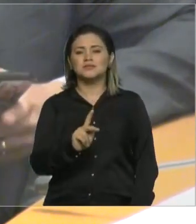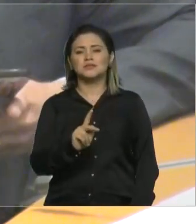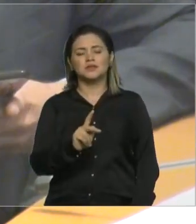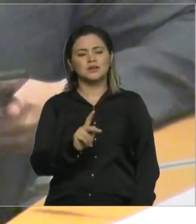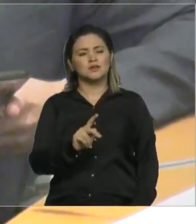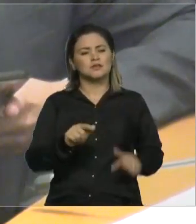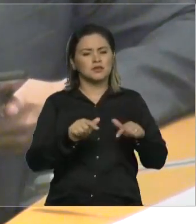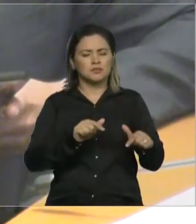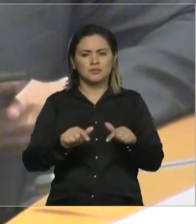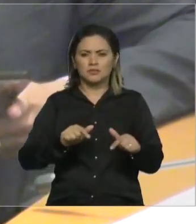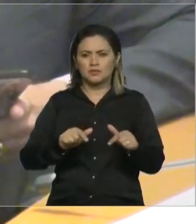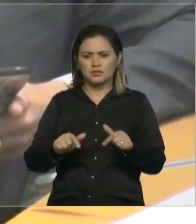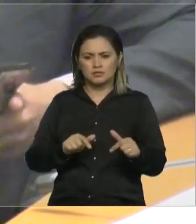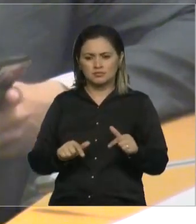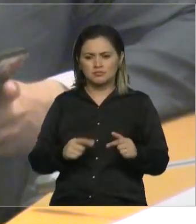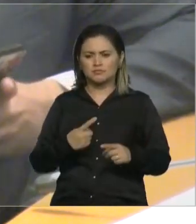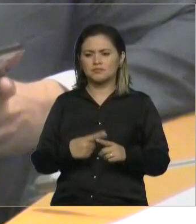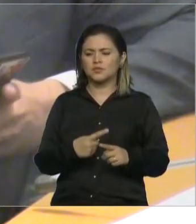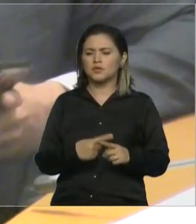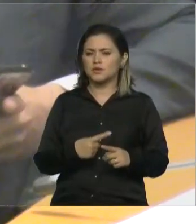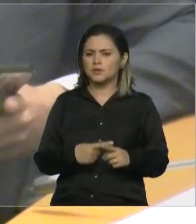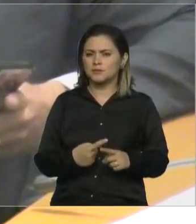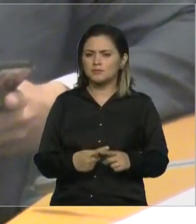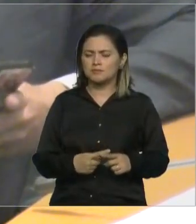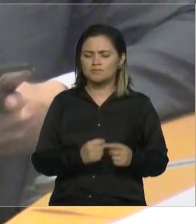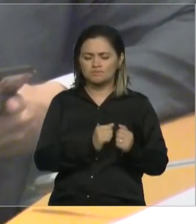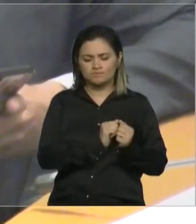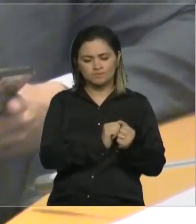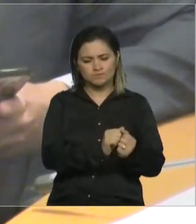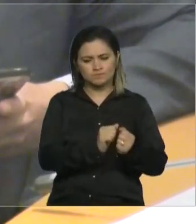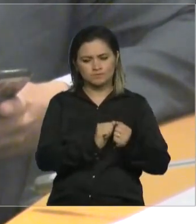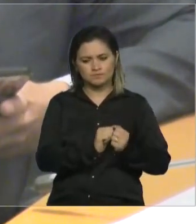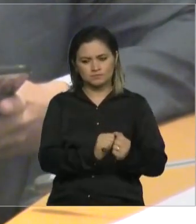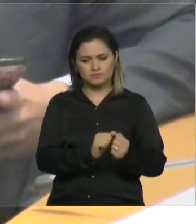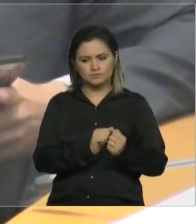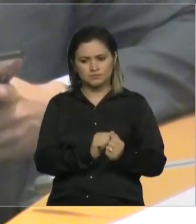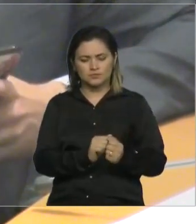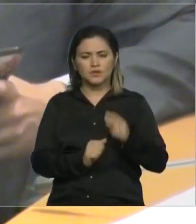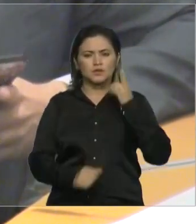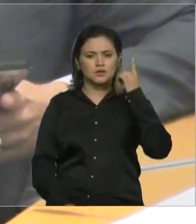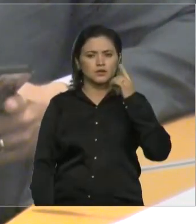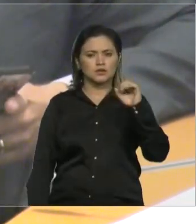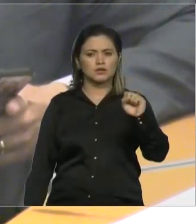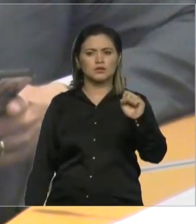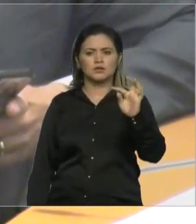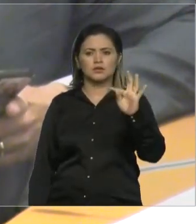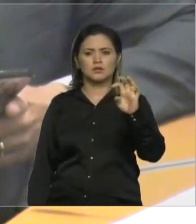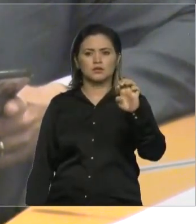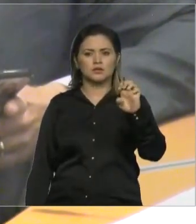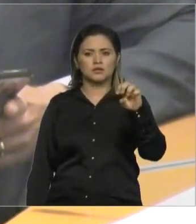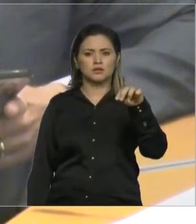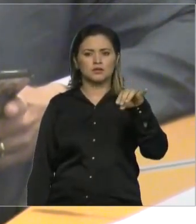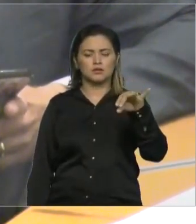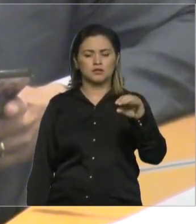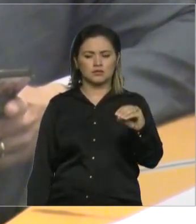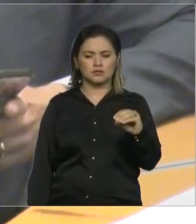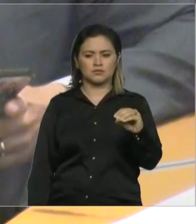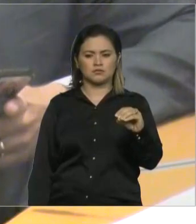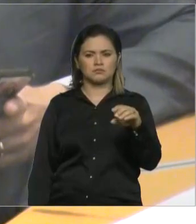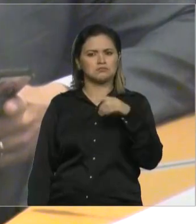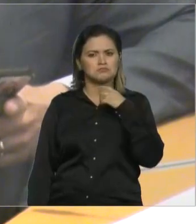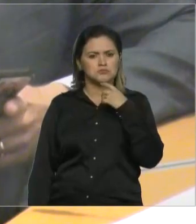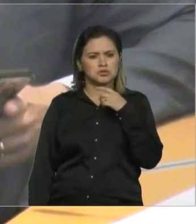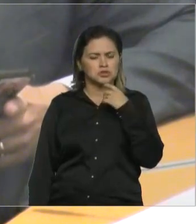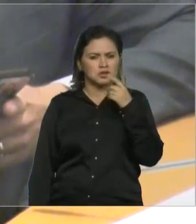Porque uma vida toda acompanhando o deputado Estênio, ninguém conseguia